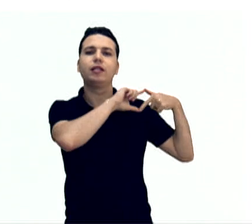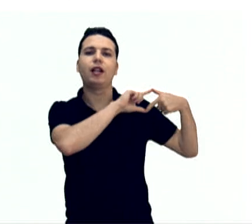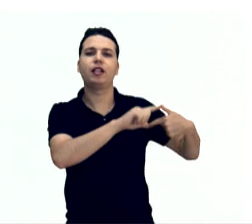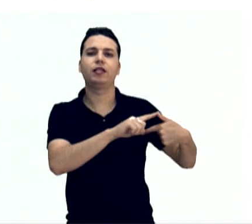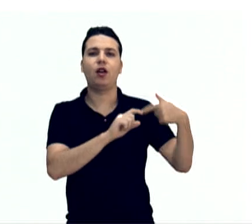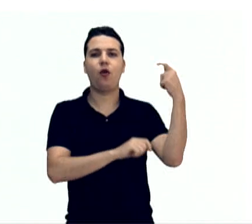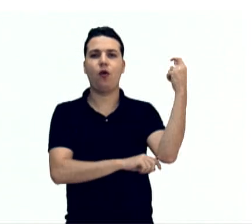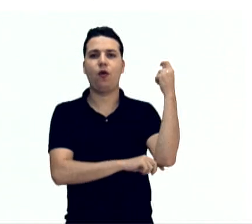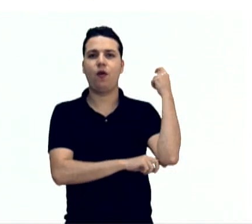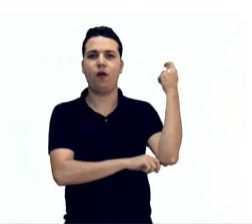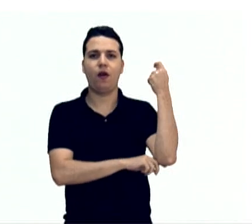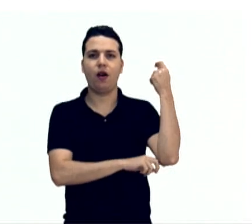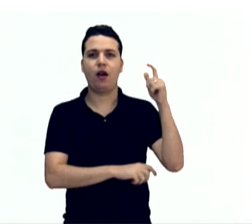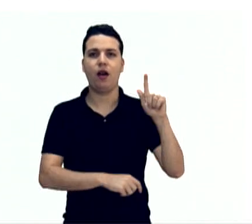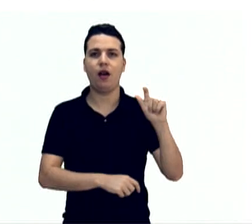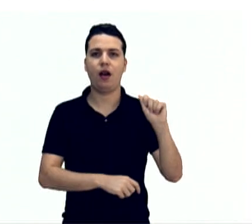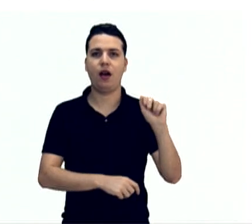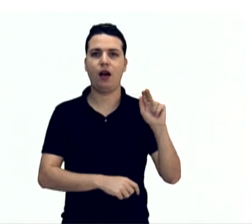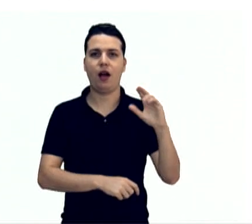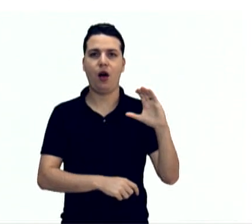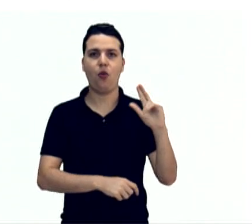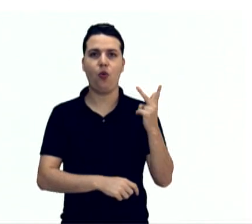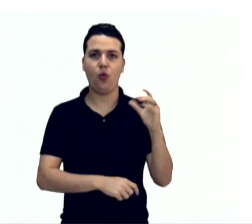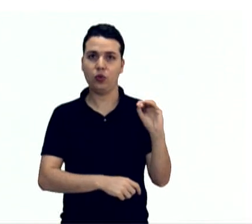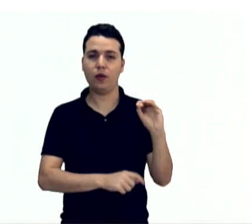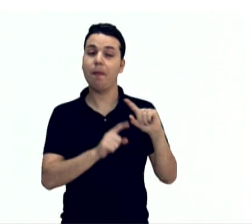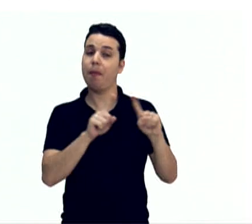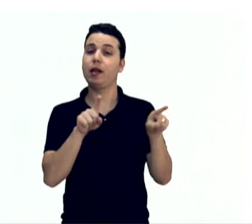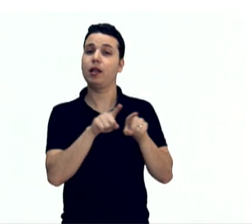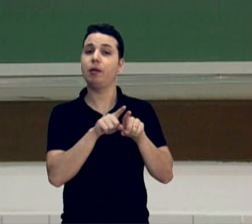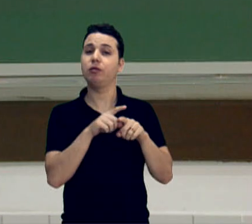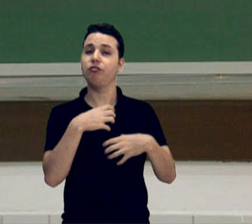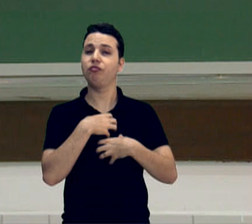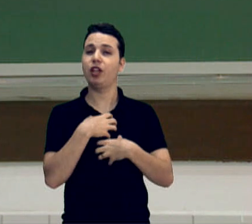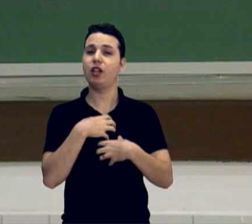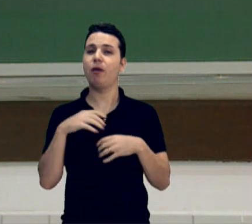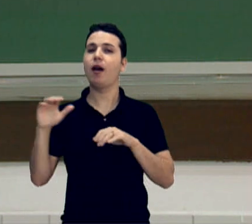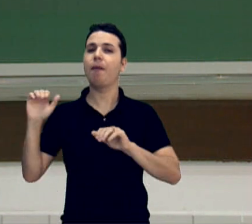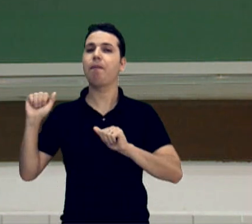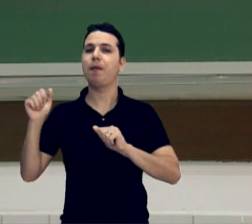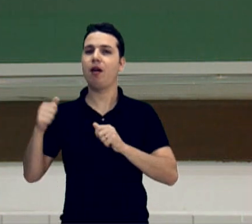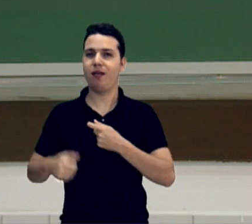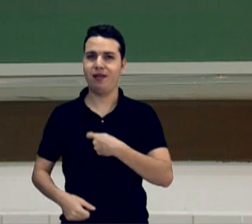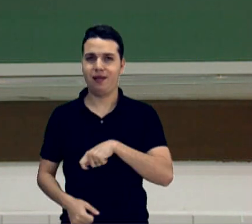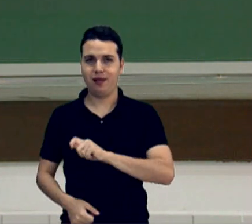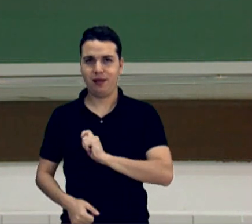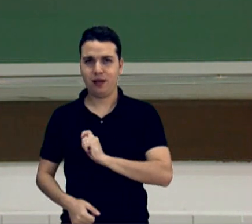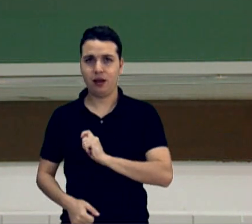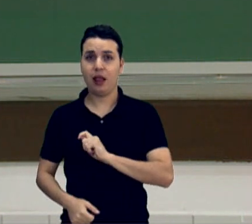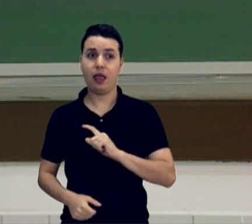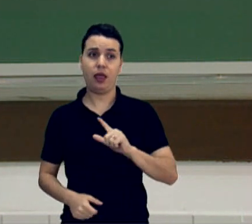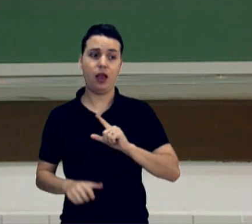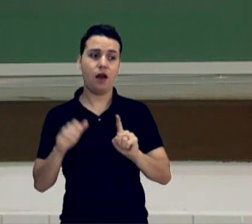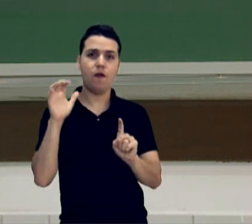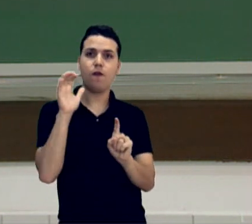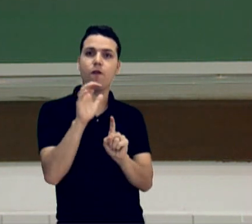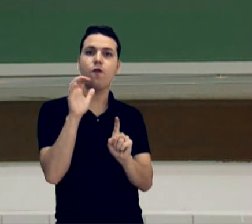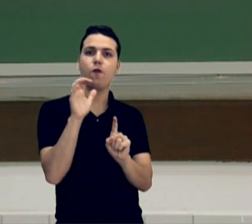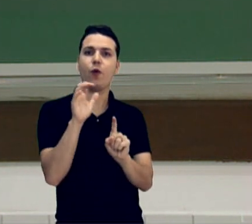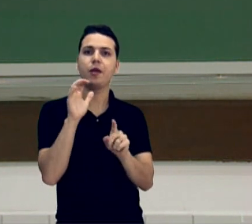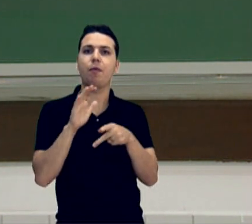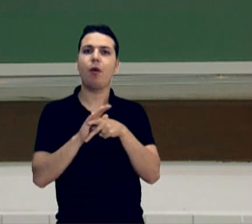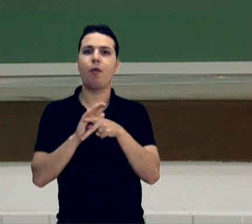um pouco espanholado, digamos assim. Por quê? Porque sofre influência, né, de toda essa